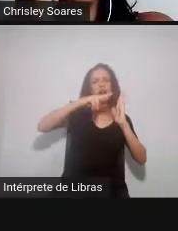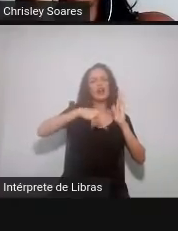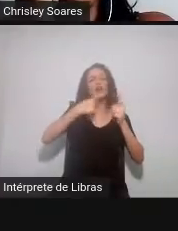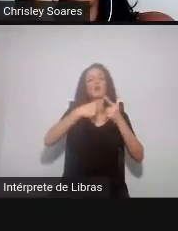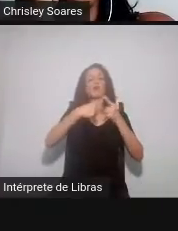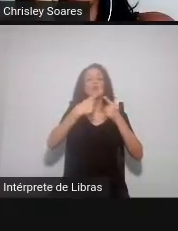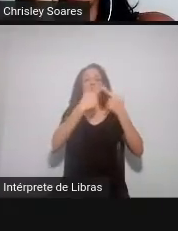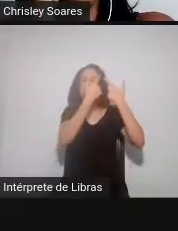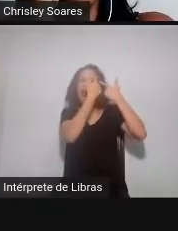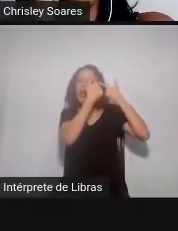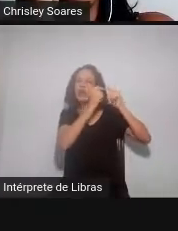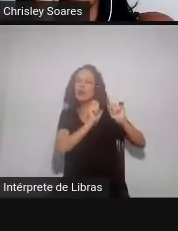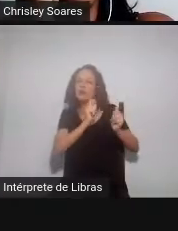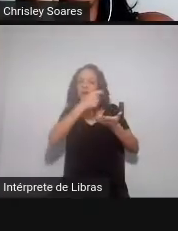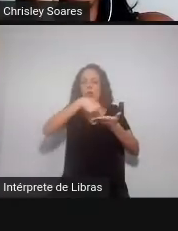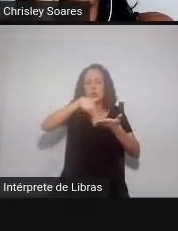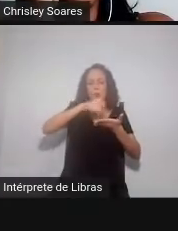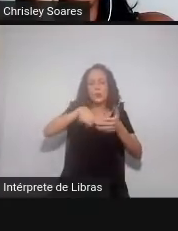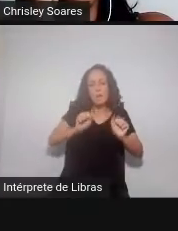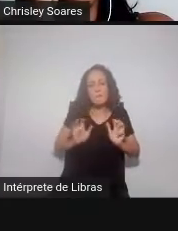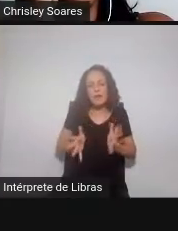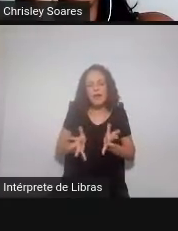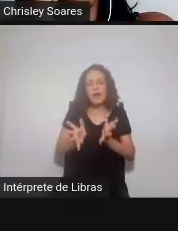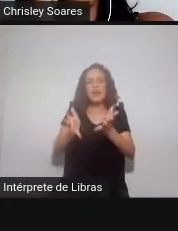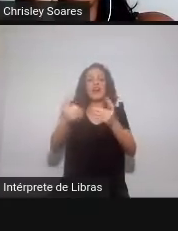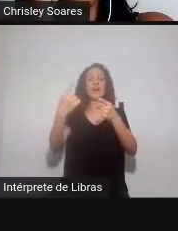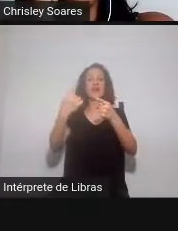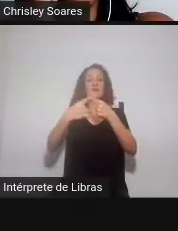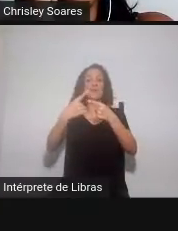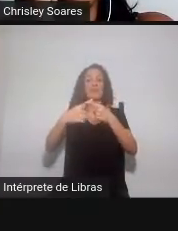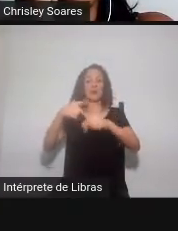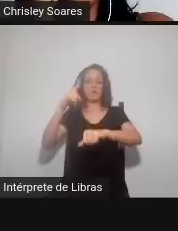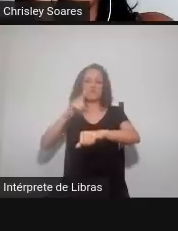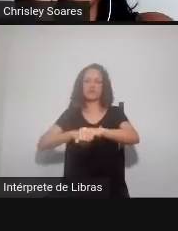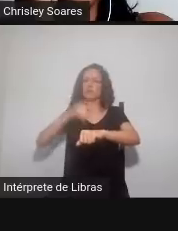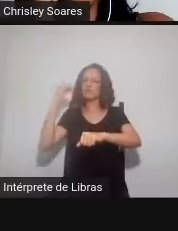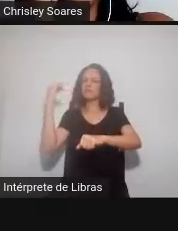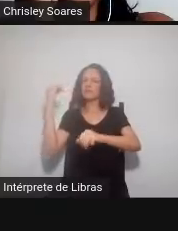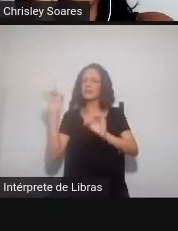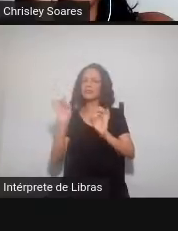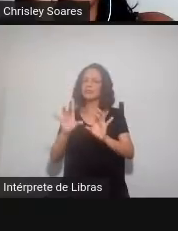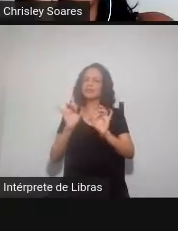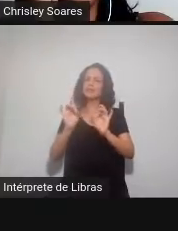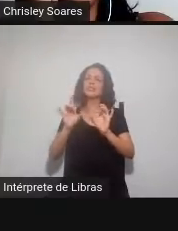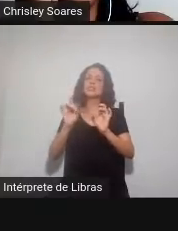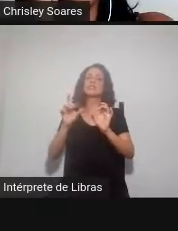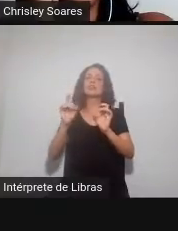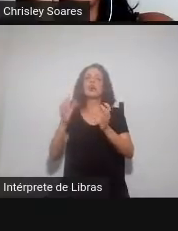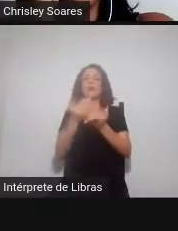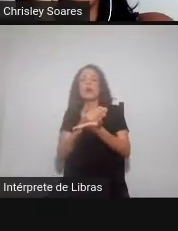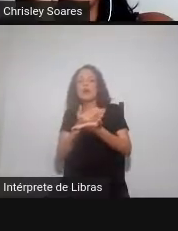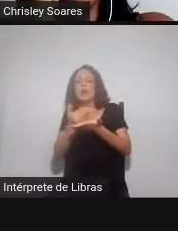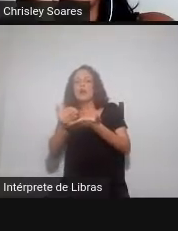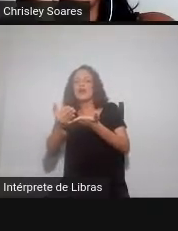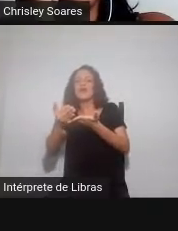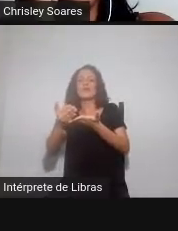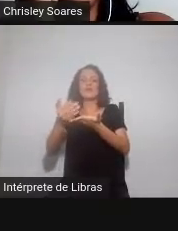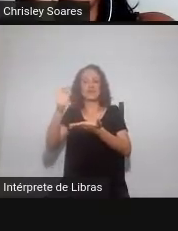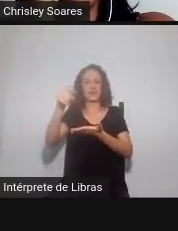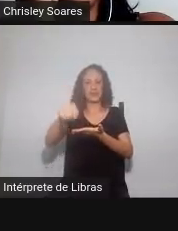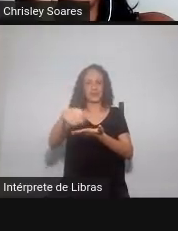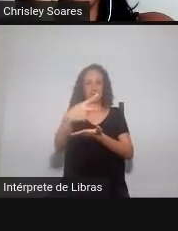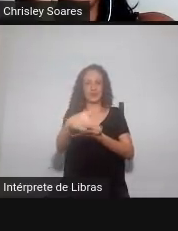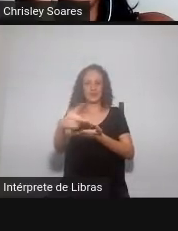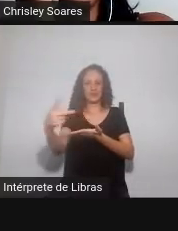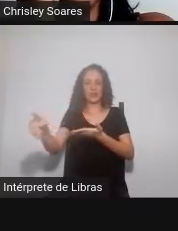linguagem escrita. Que são momentos especiais de inserção na cultura escrita. E isso não é